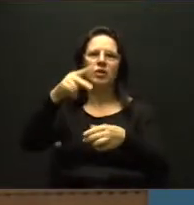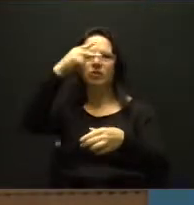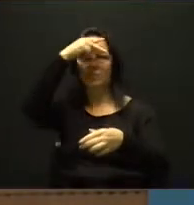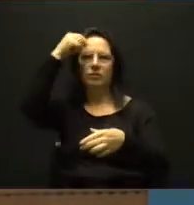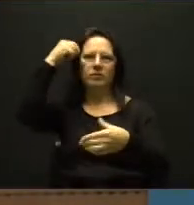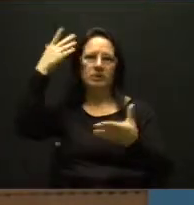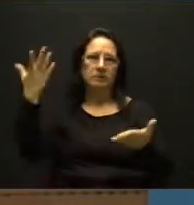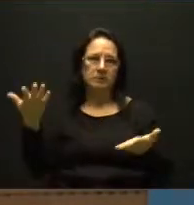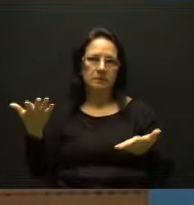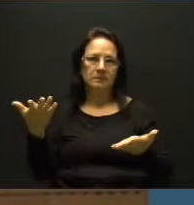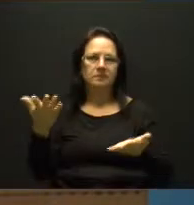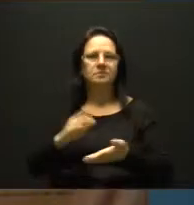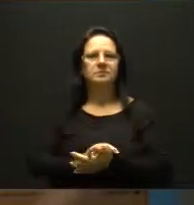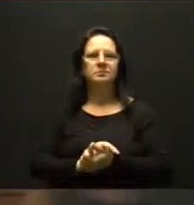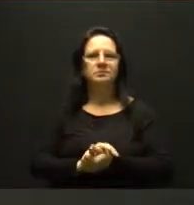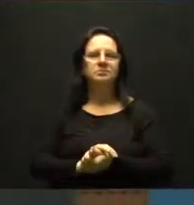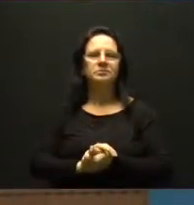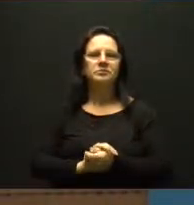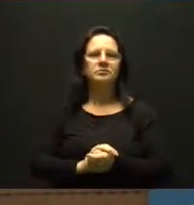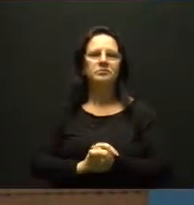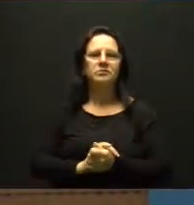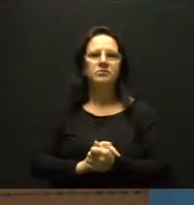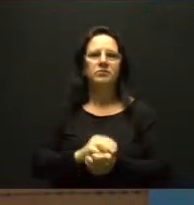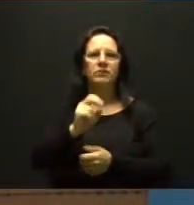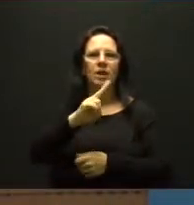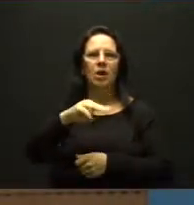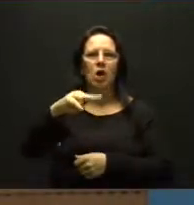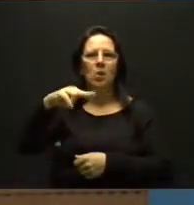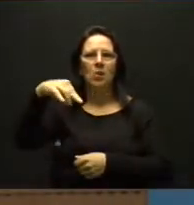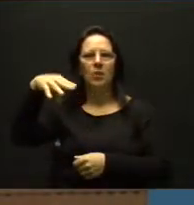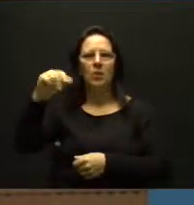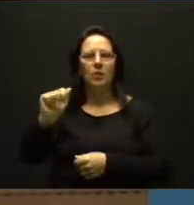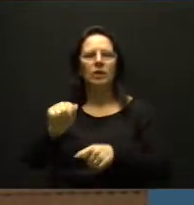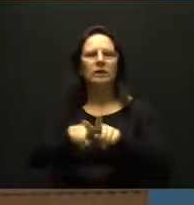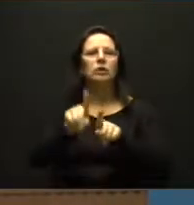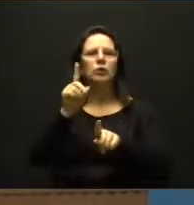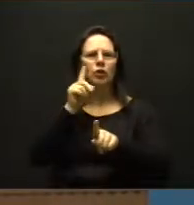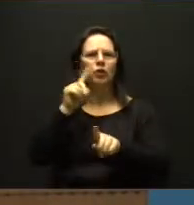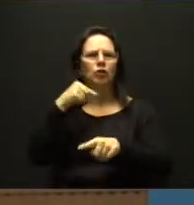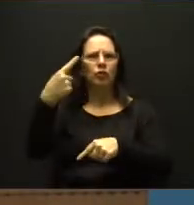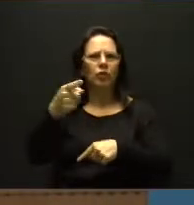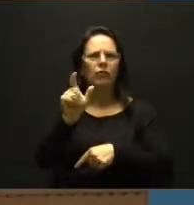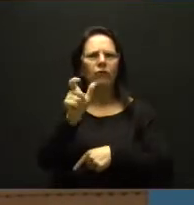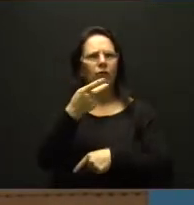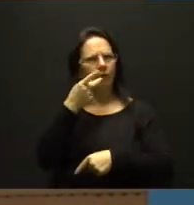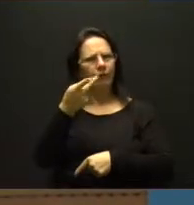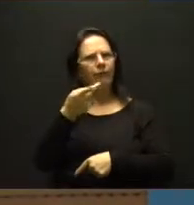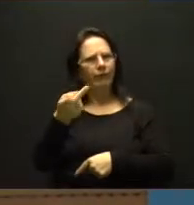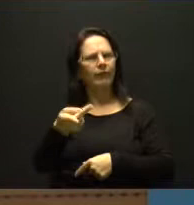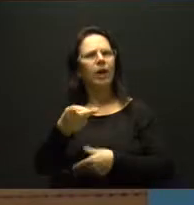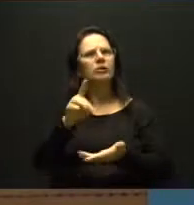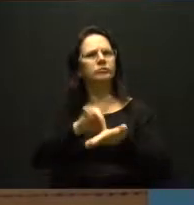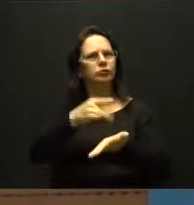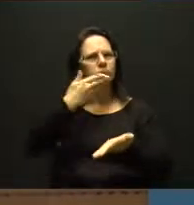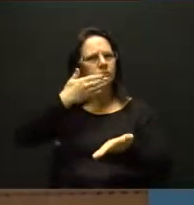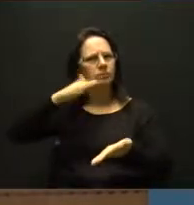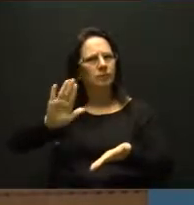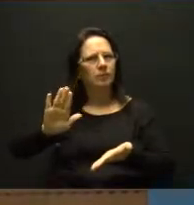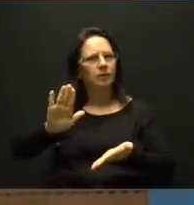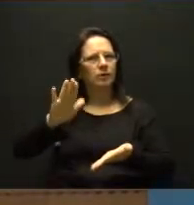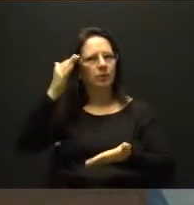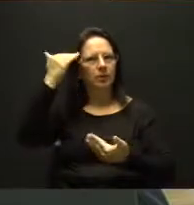eu não vou fazer isso não vou fazer isso nunca pode ter certeza se um dia eu ter uma palavra a vossa excelência eu vou até o fim